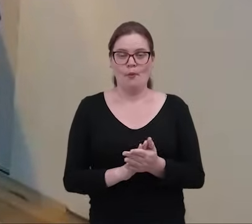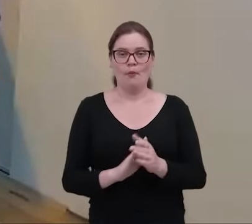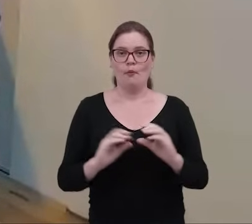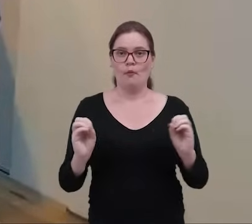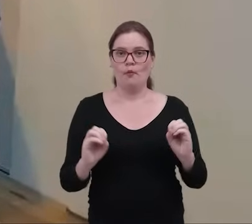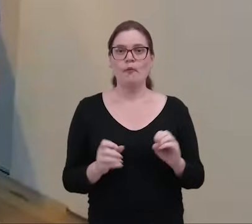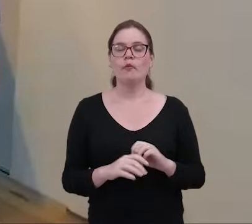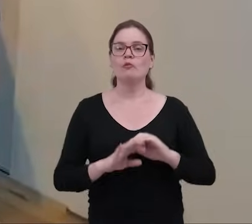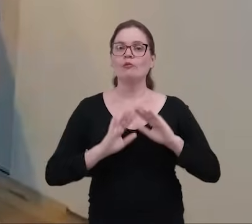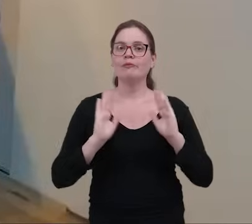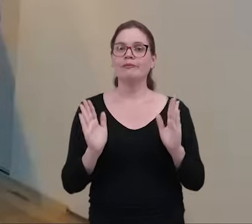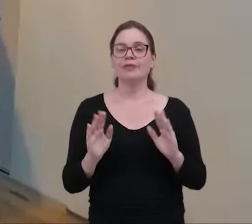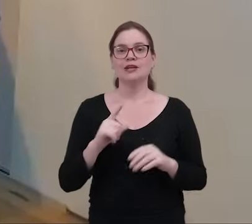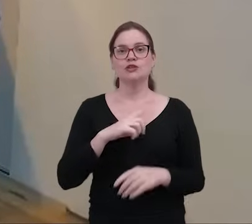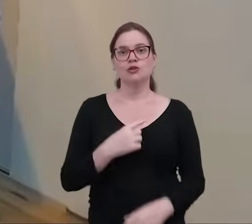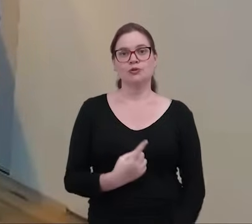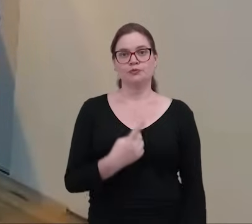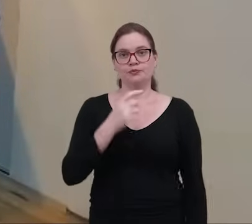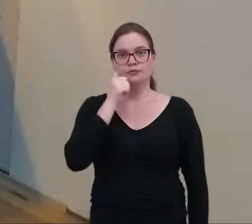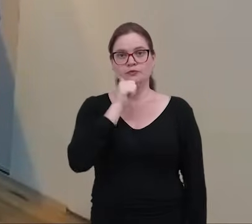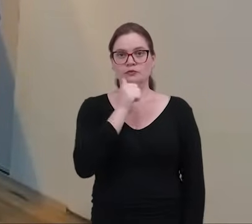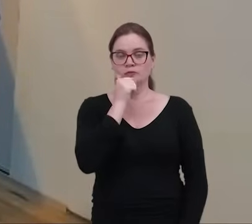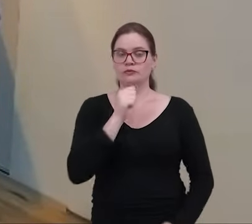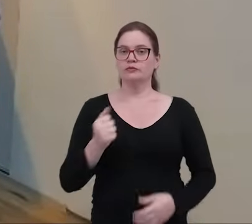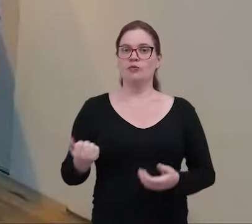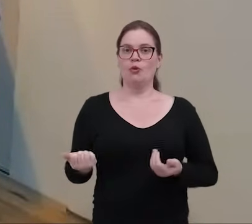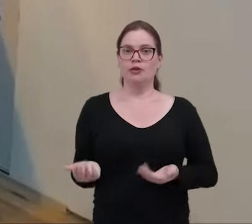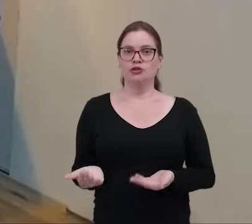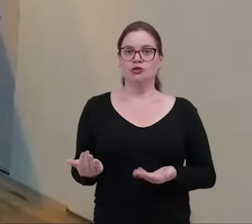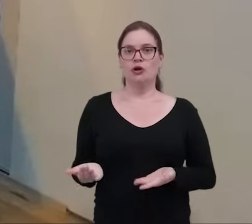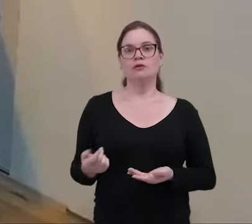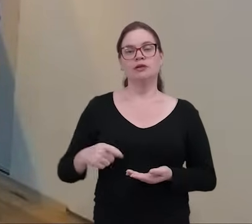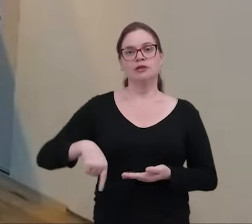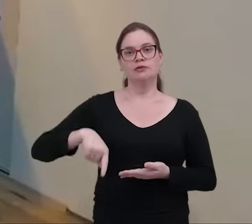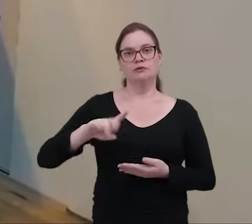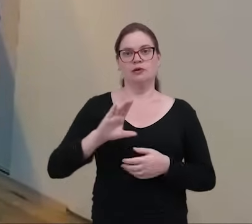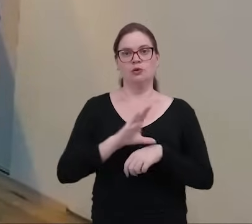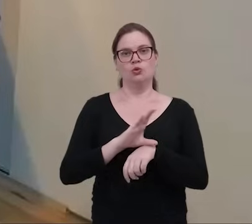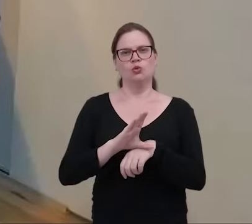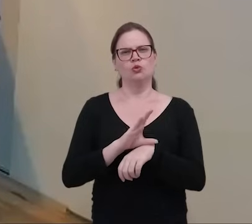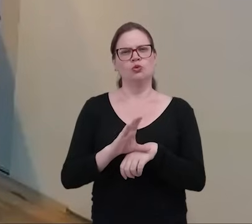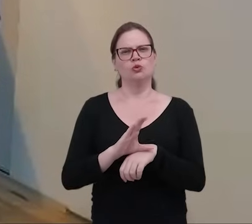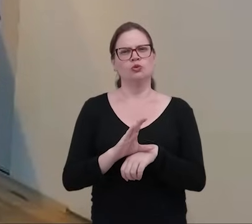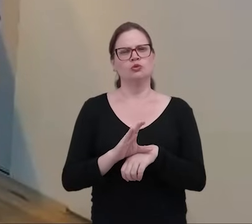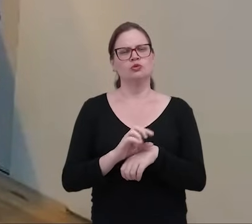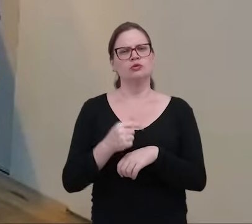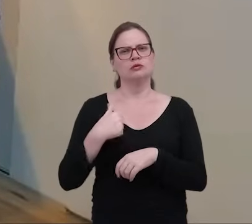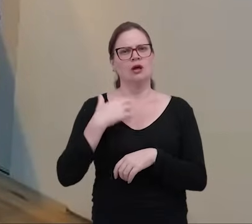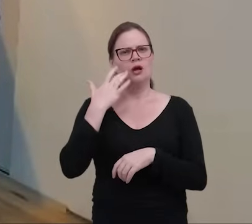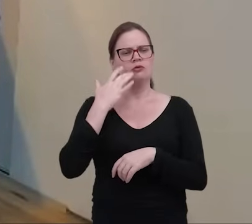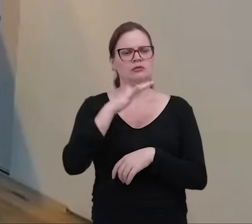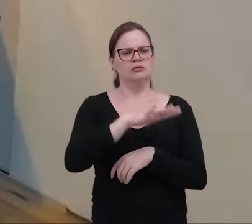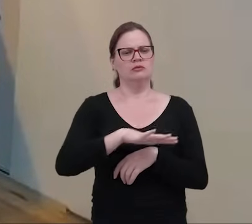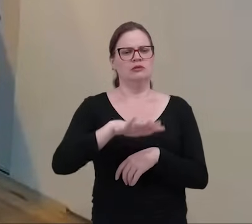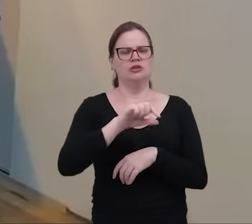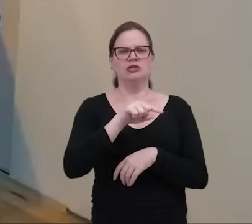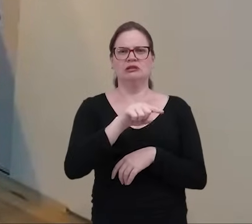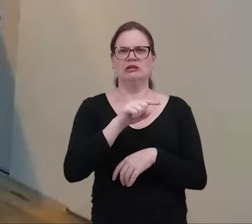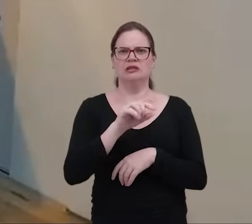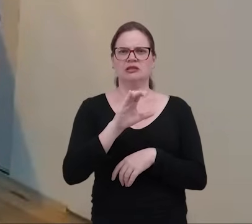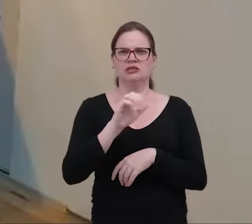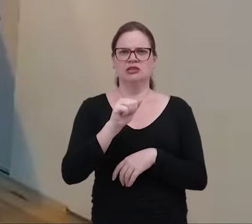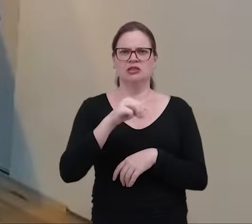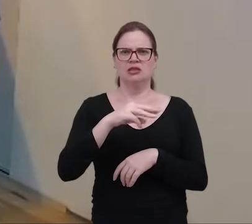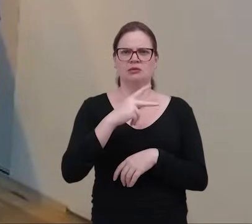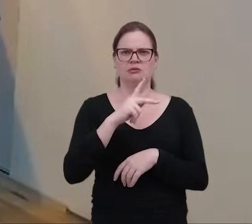só que naquele momento havia uma jovem que estava fazendo um curso, acho que em Campinas, naquela região,